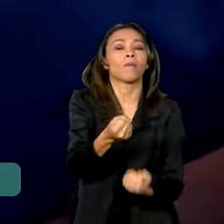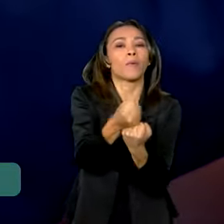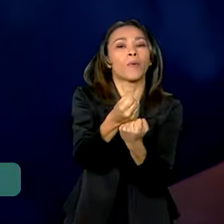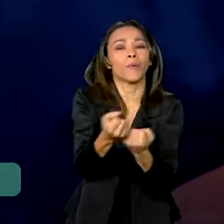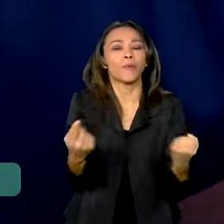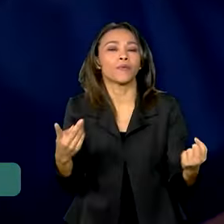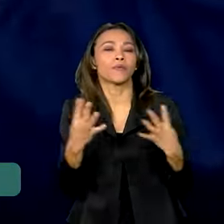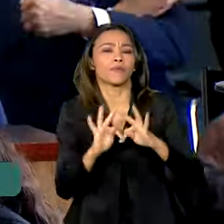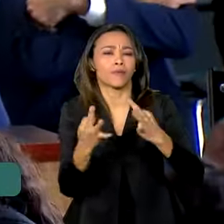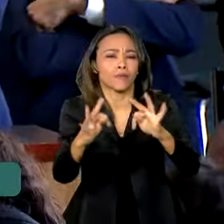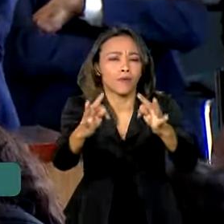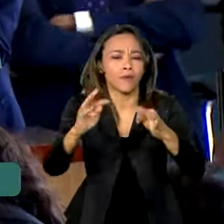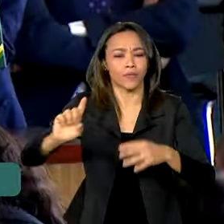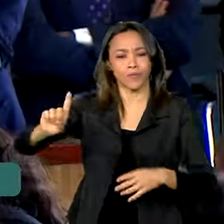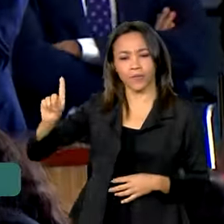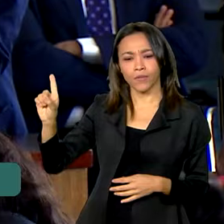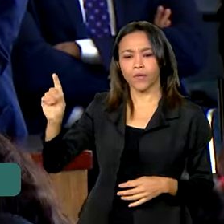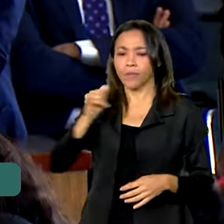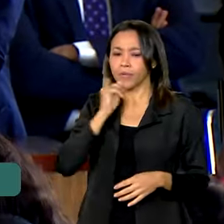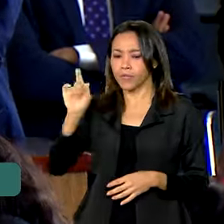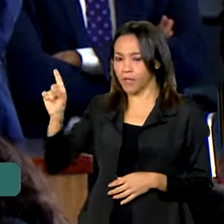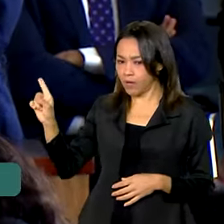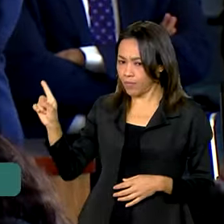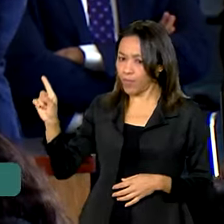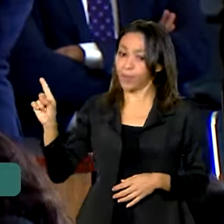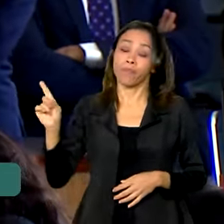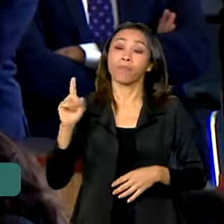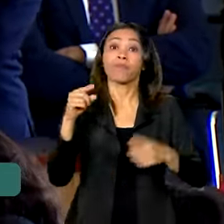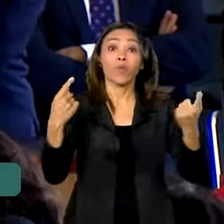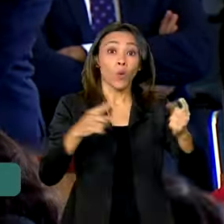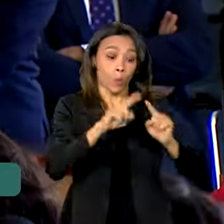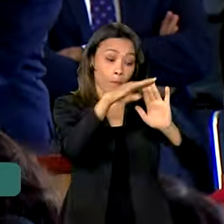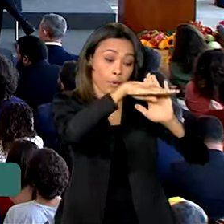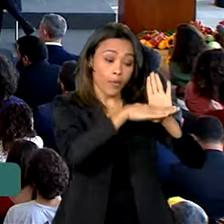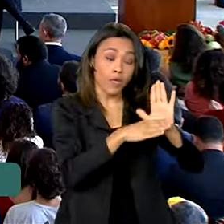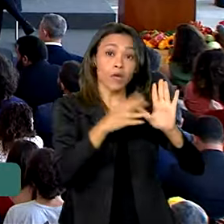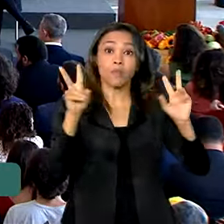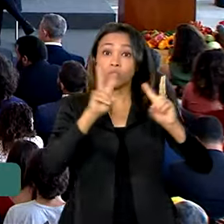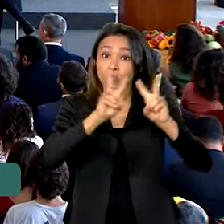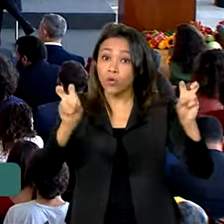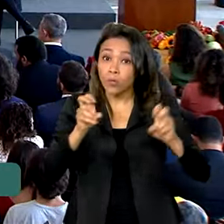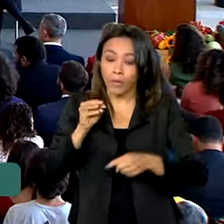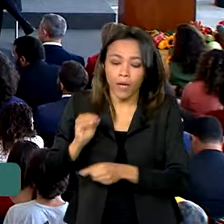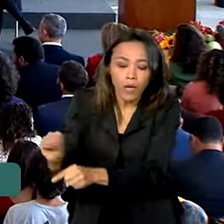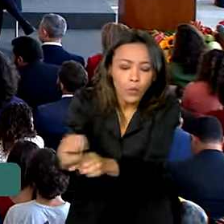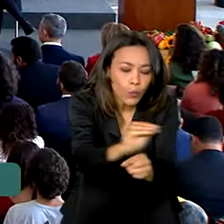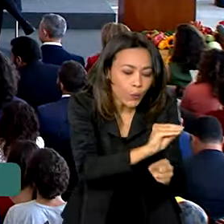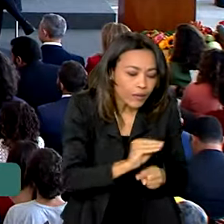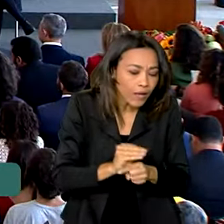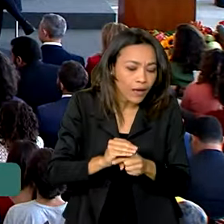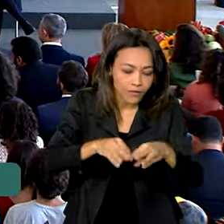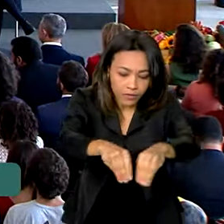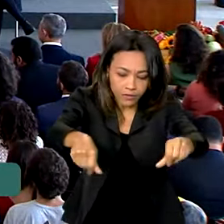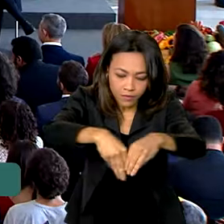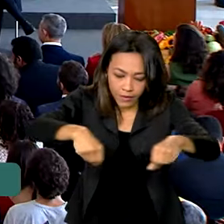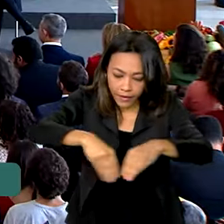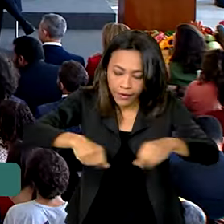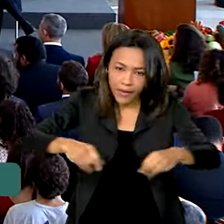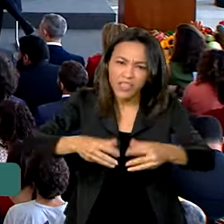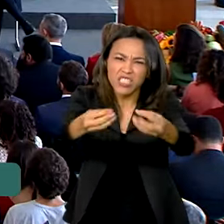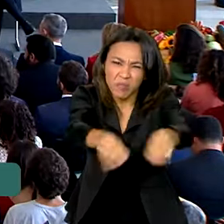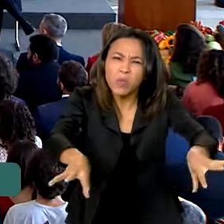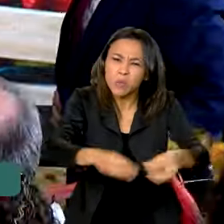como o que institui o Programa Nacional de Florestas Produtivas para a recuperação de áreas alteradas ou degradadas para